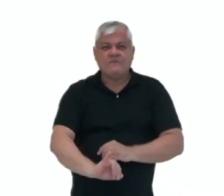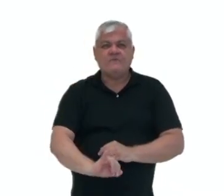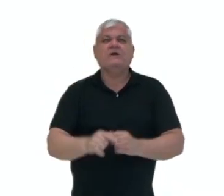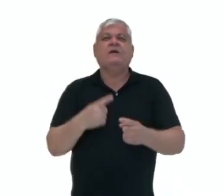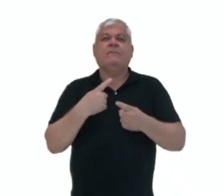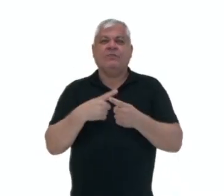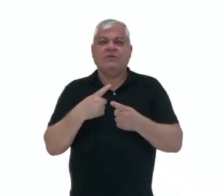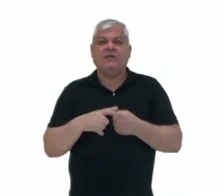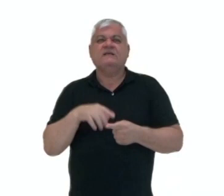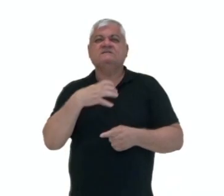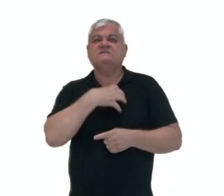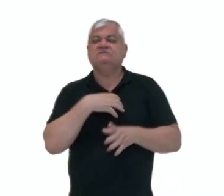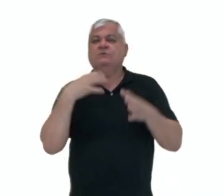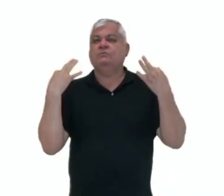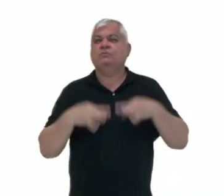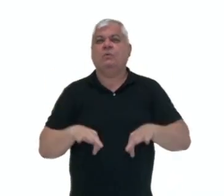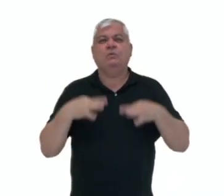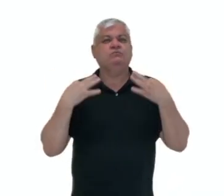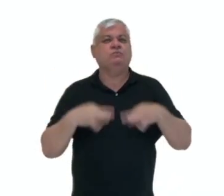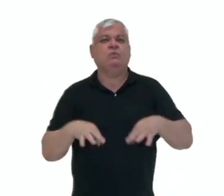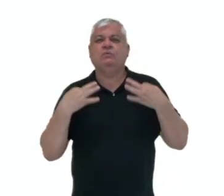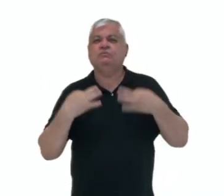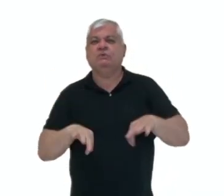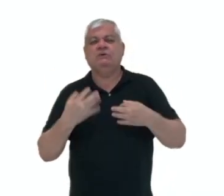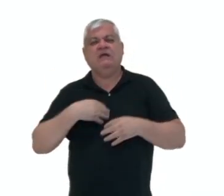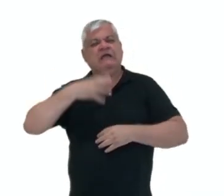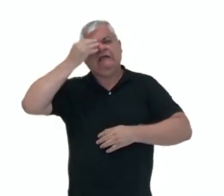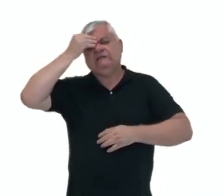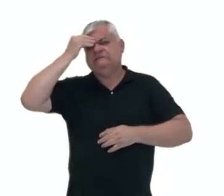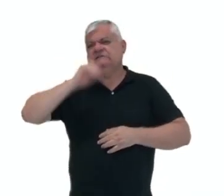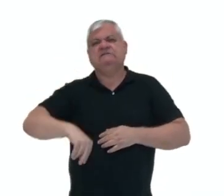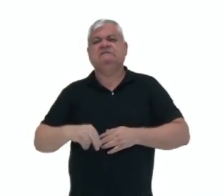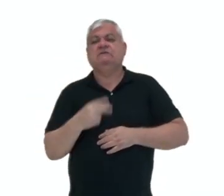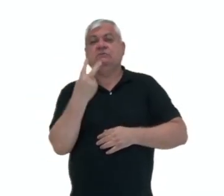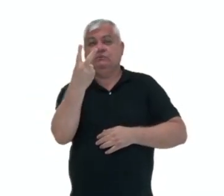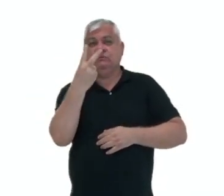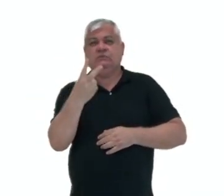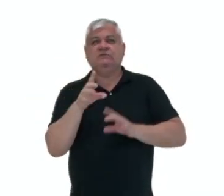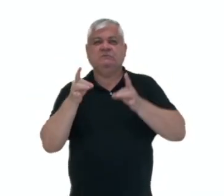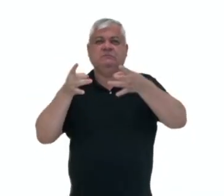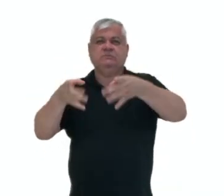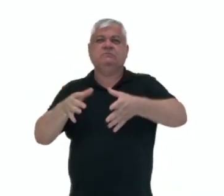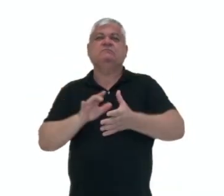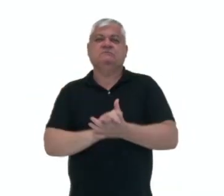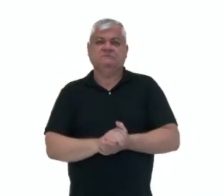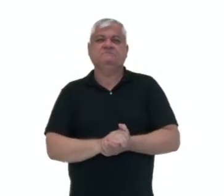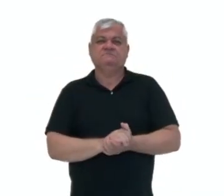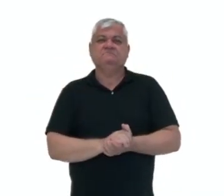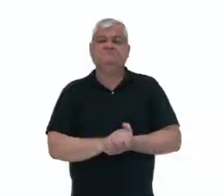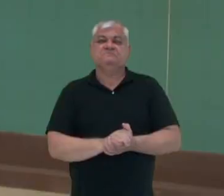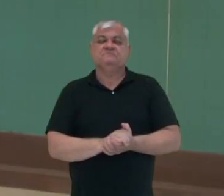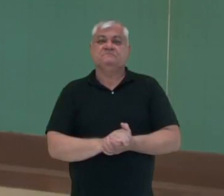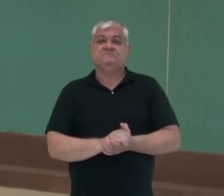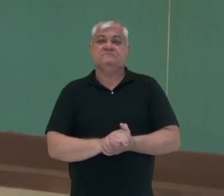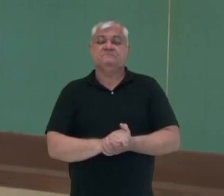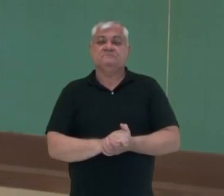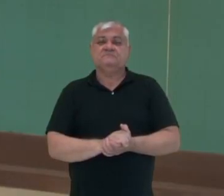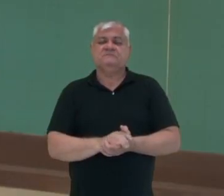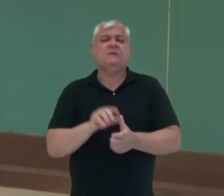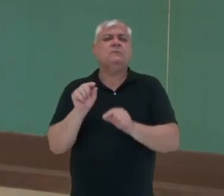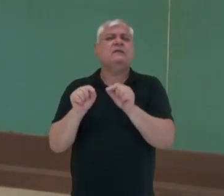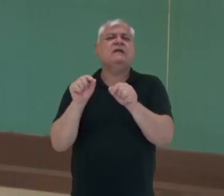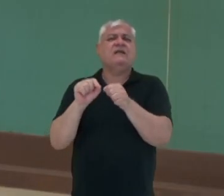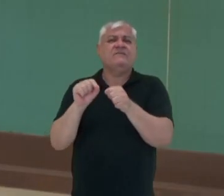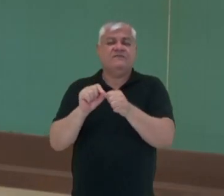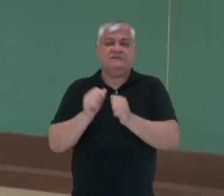alucinações e dores, e o Ulay ele desistiu 2 vezes, os dois numa mesa. O tema era o desprezo à sociedade ocidental. O que era essa